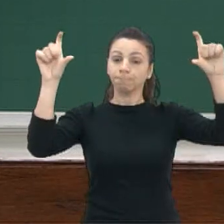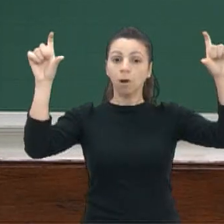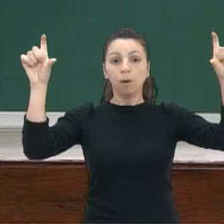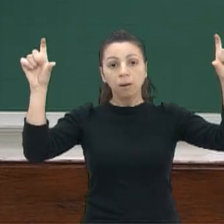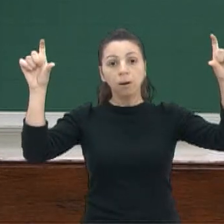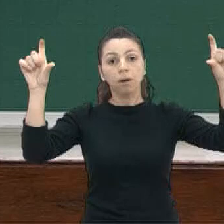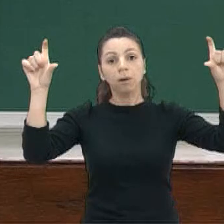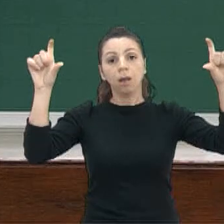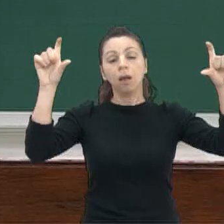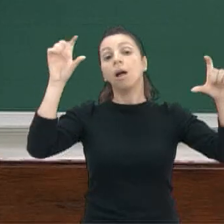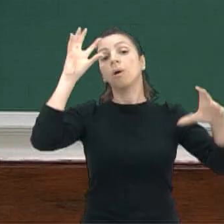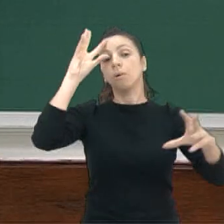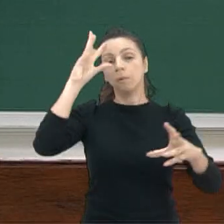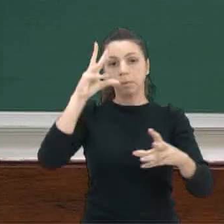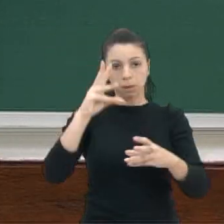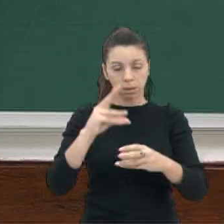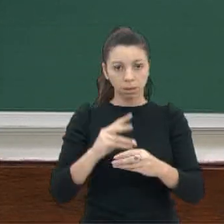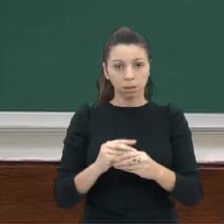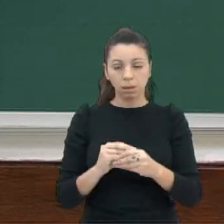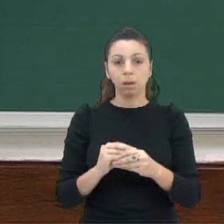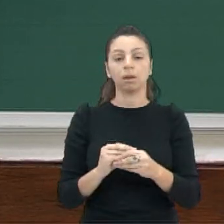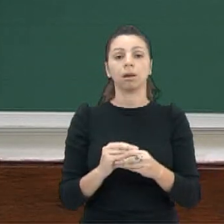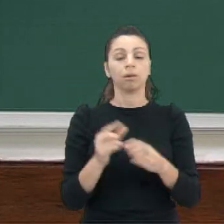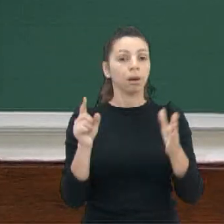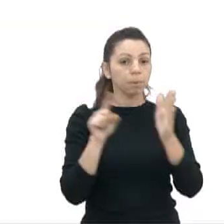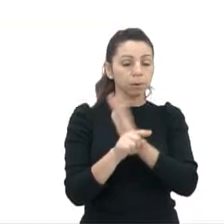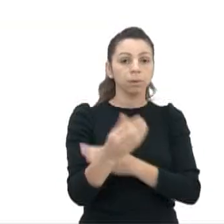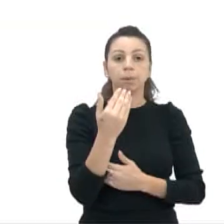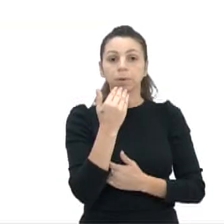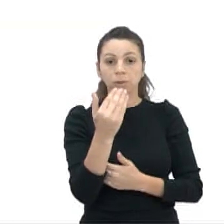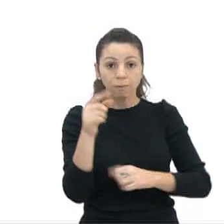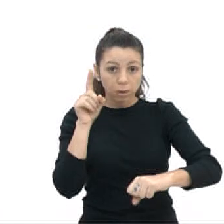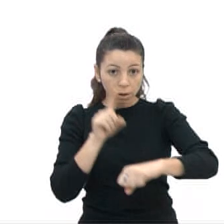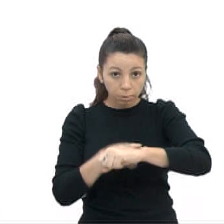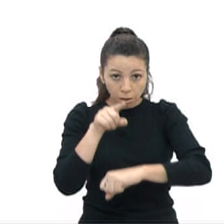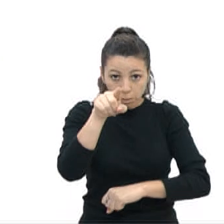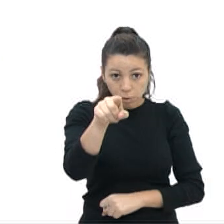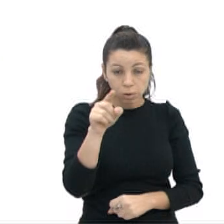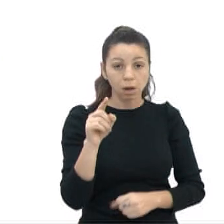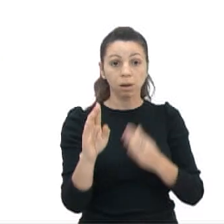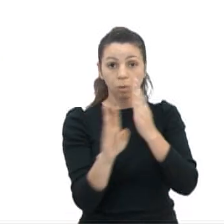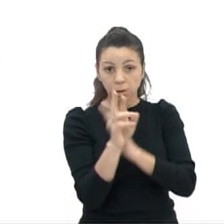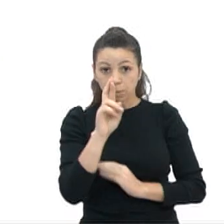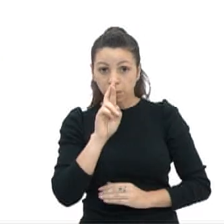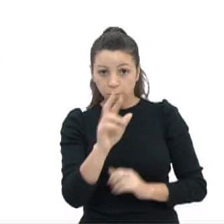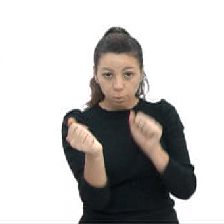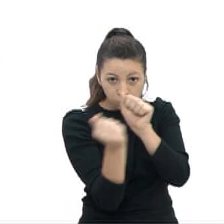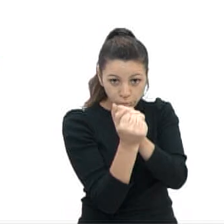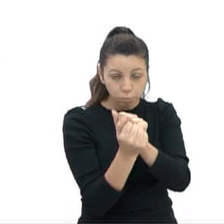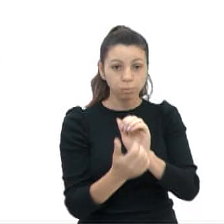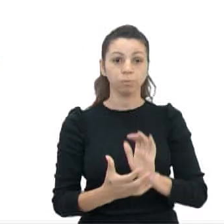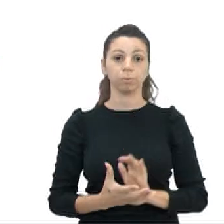montar, a interpretar o que o problema está dando. Eu vou dar um tempo e nós já resolvemos juntos.